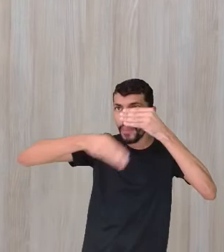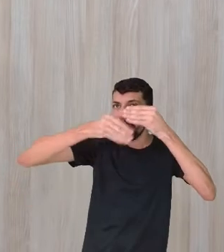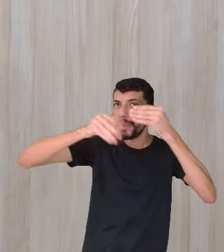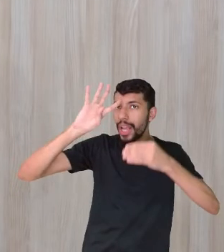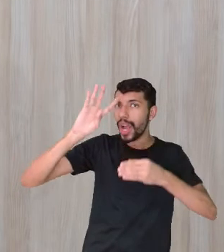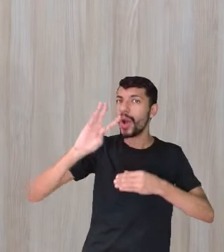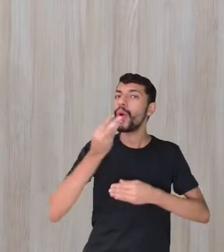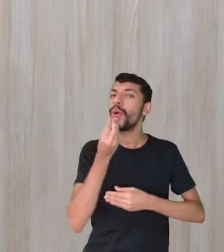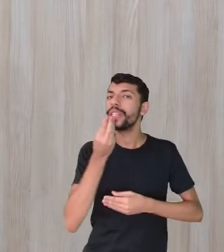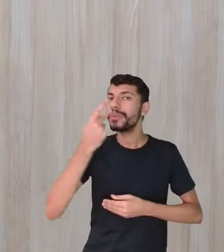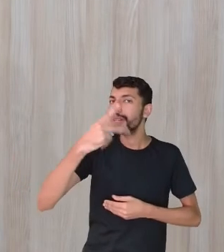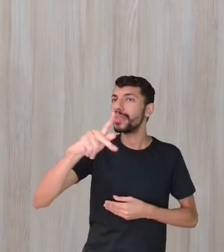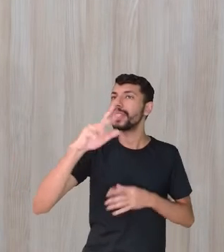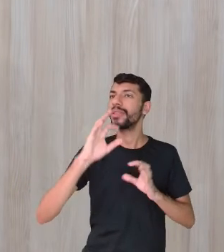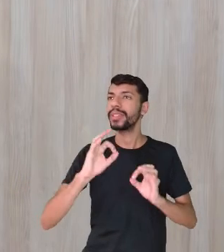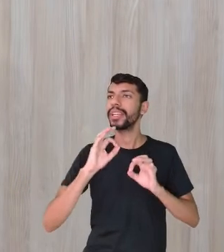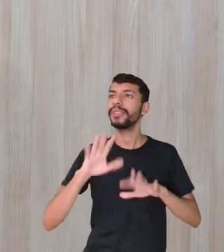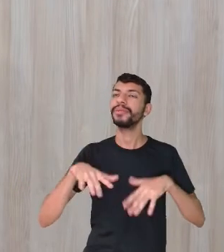conhecimento. Isso